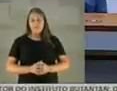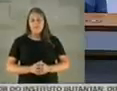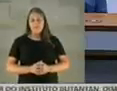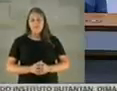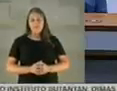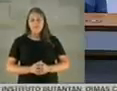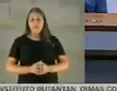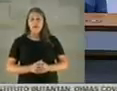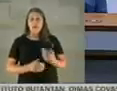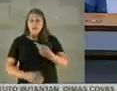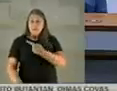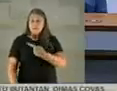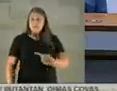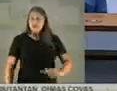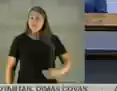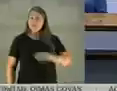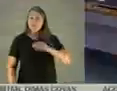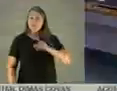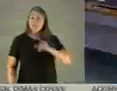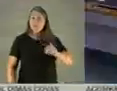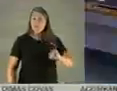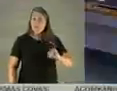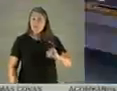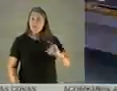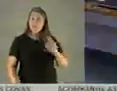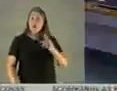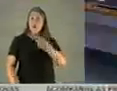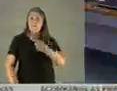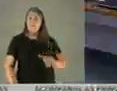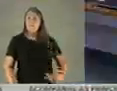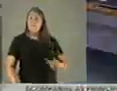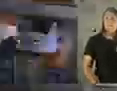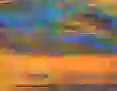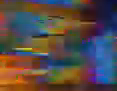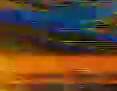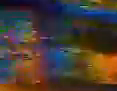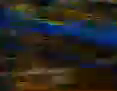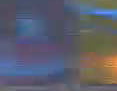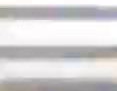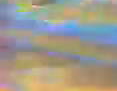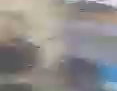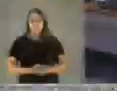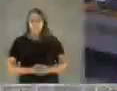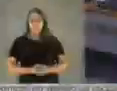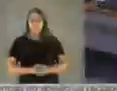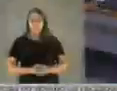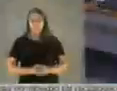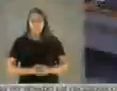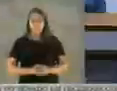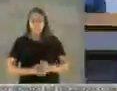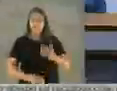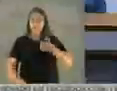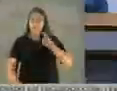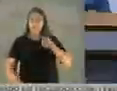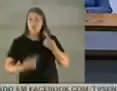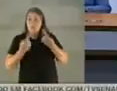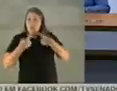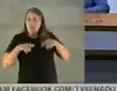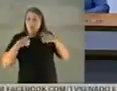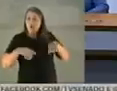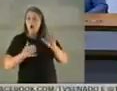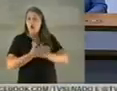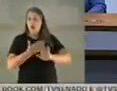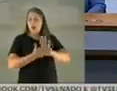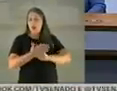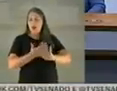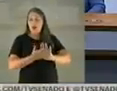Presidente, presidente de CPI, não é presidente para ser irônico, presidente. Figura de literatura. Eu não enrolo ninguém. Eu